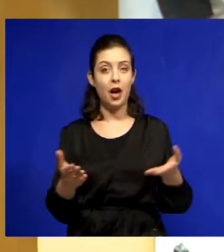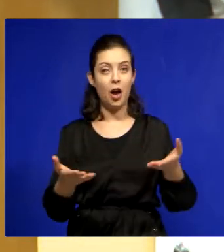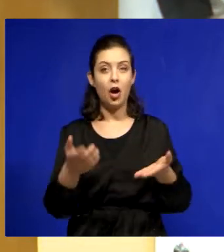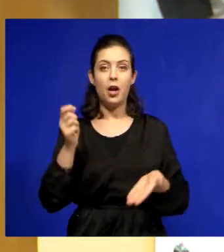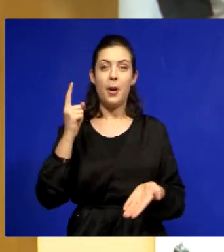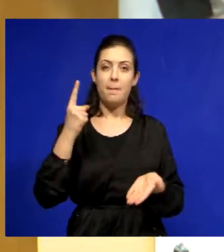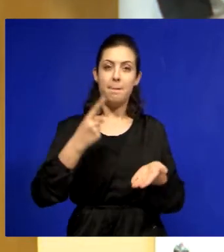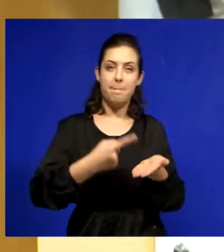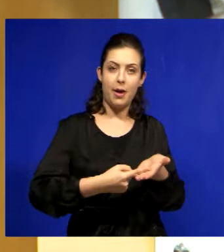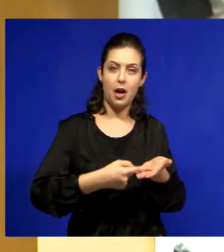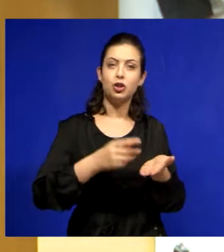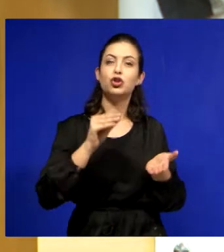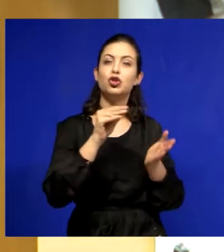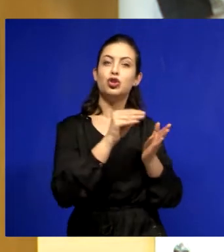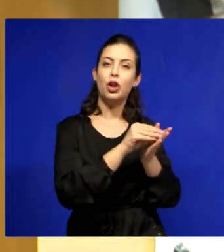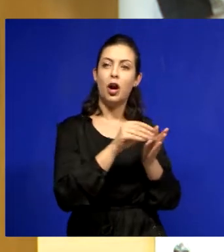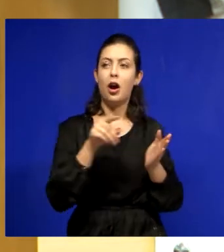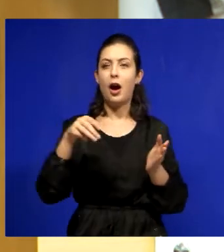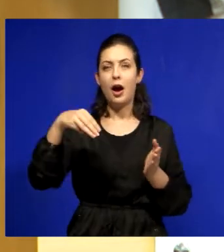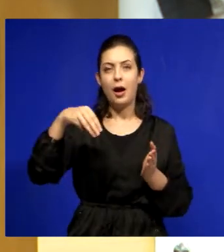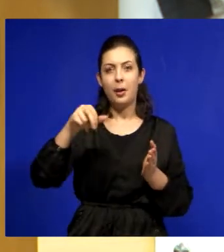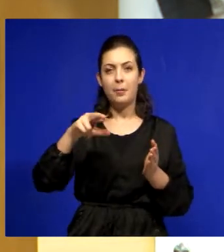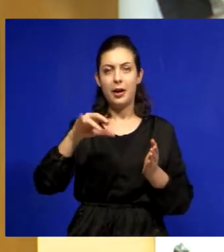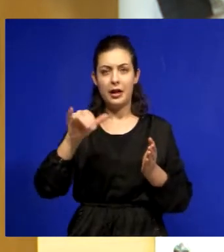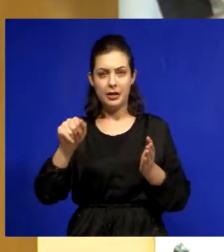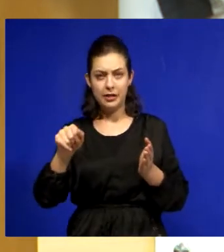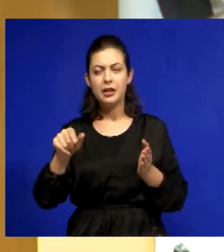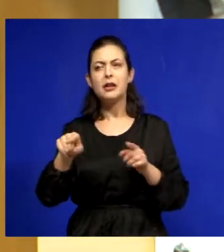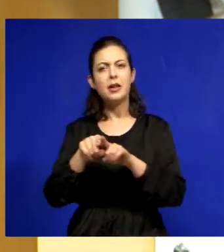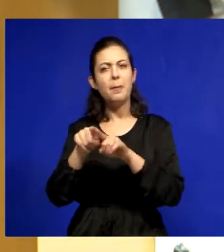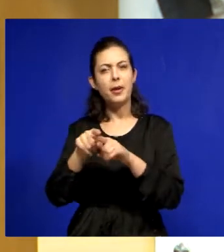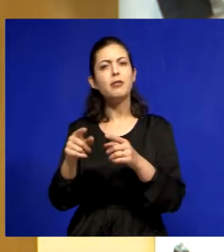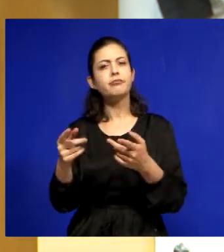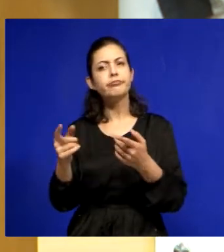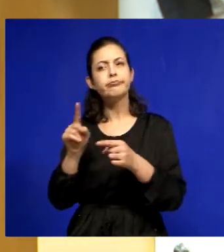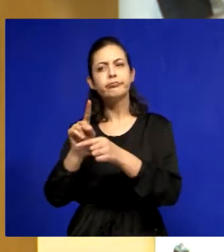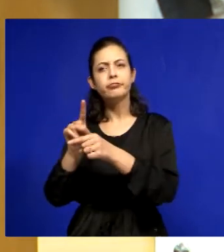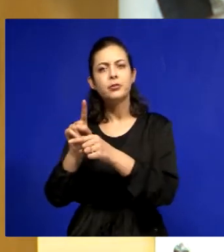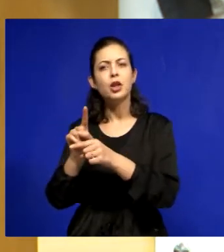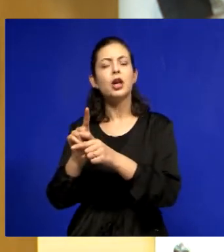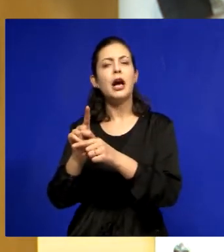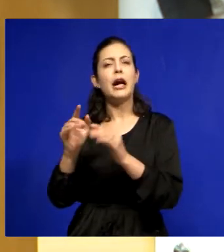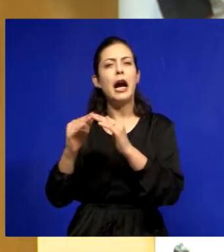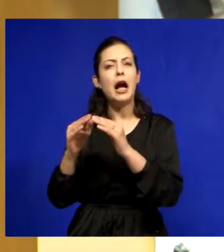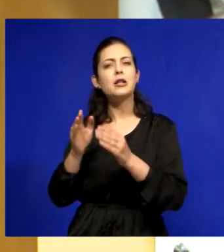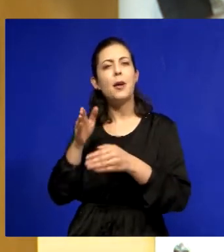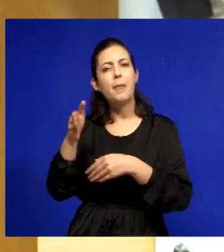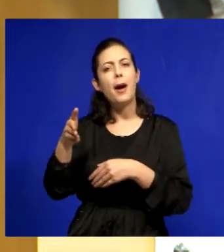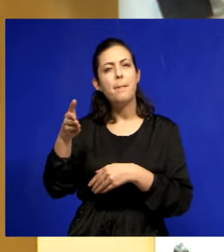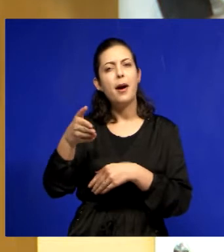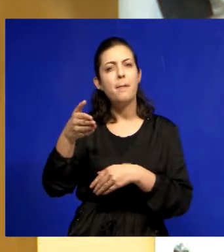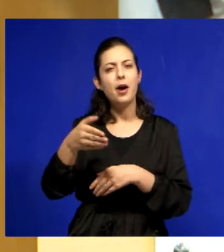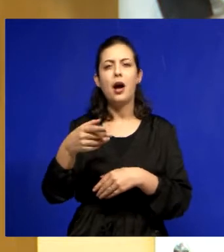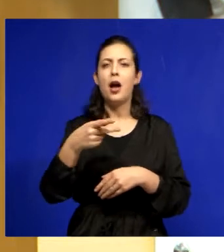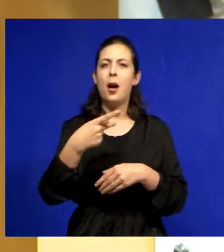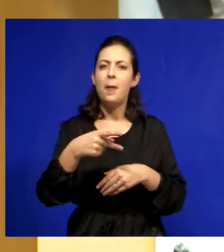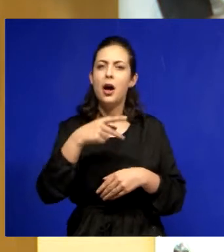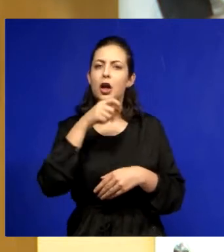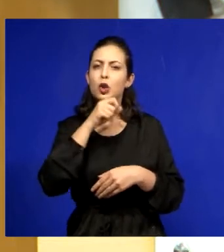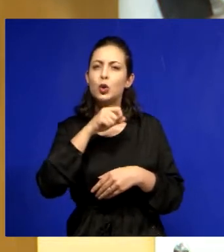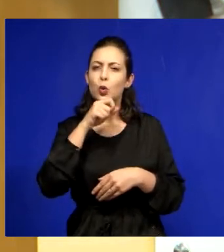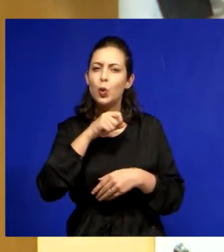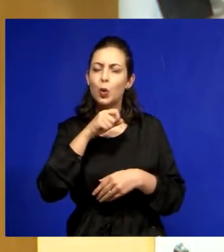agendar vereadora márcia você também que luta muito pelo idoso atende nas casas é que cuidam do